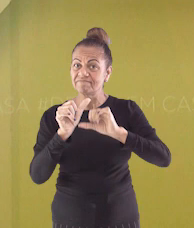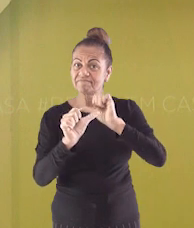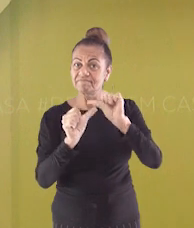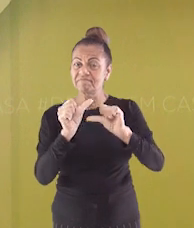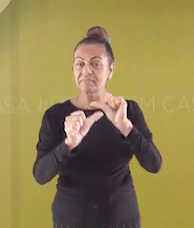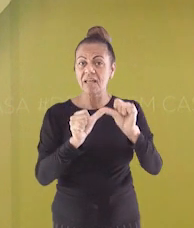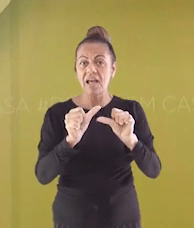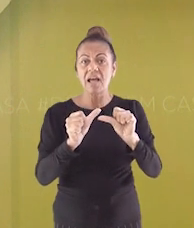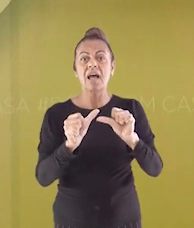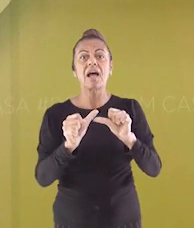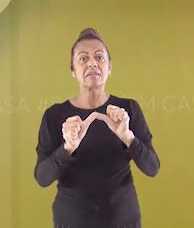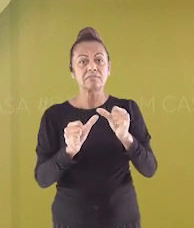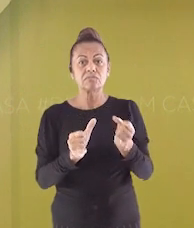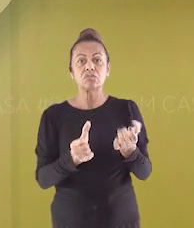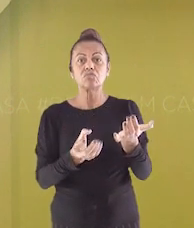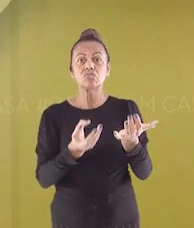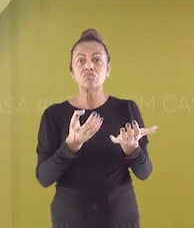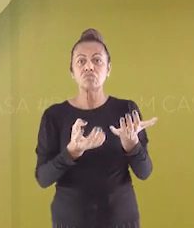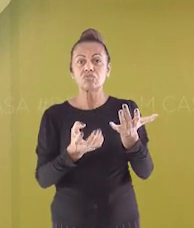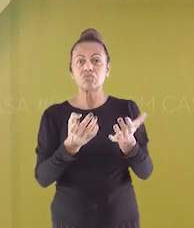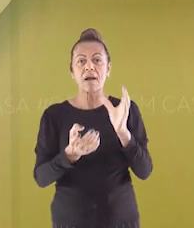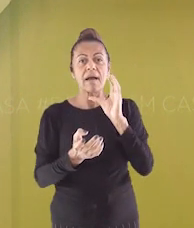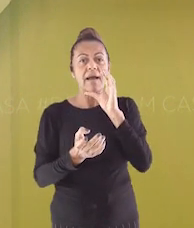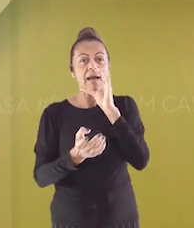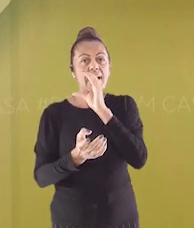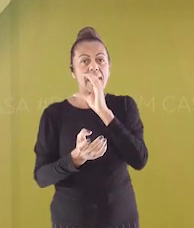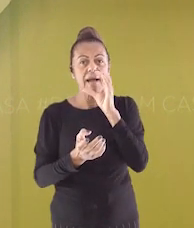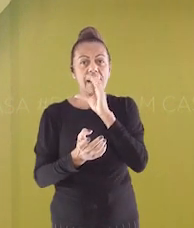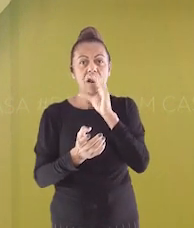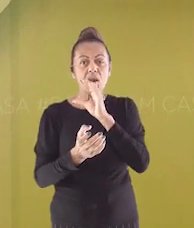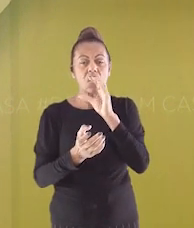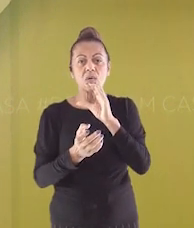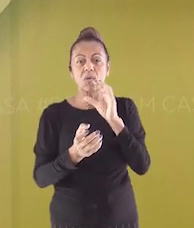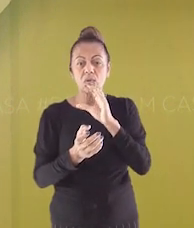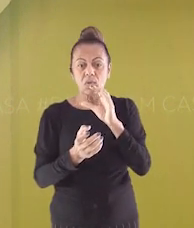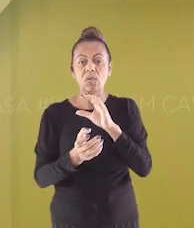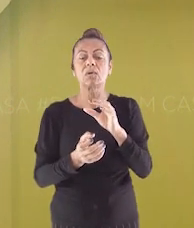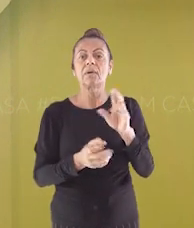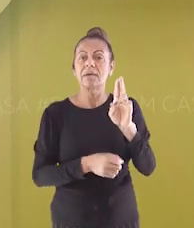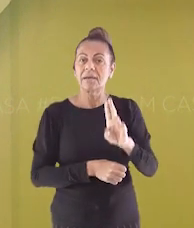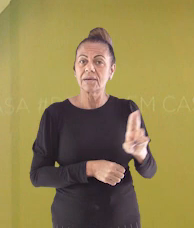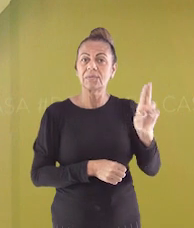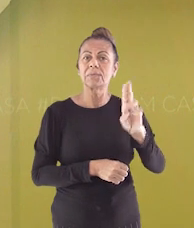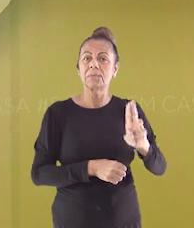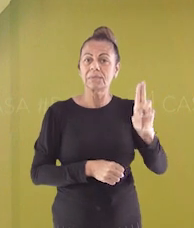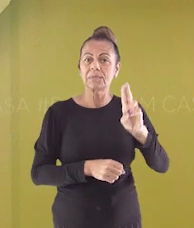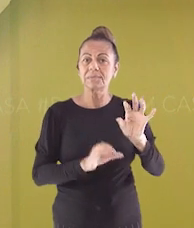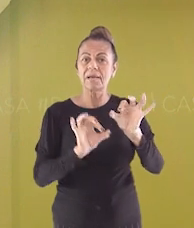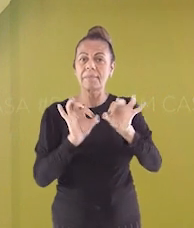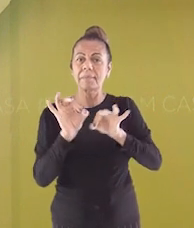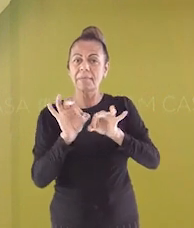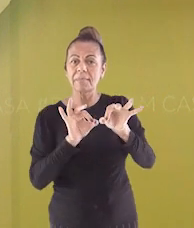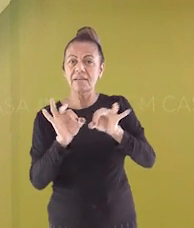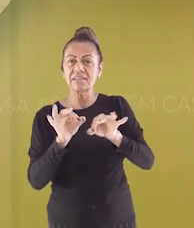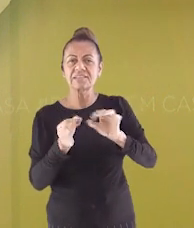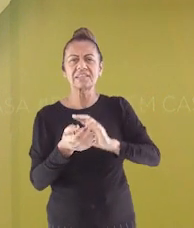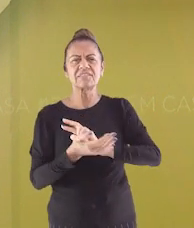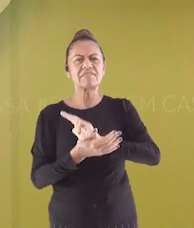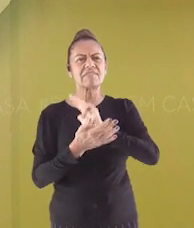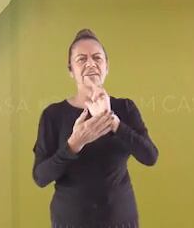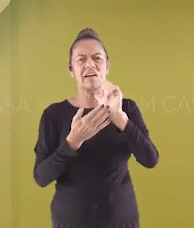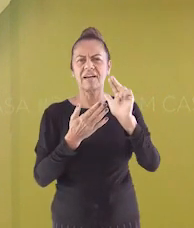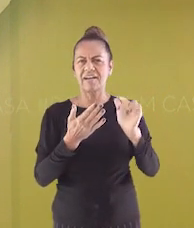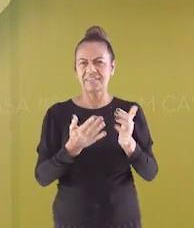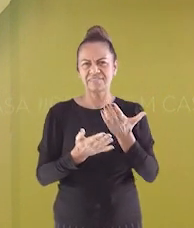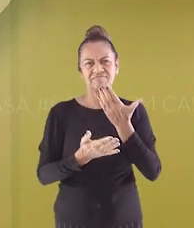ocorre uma reação de combustão. O calor emitido nessa reação é utilizado na preparação